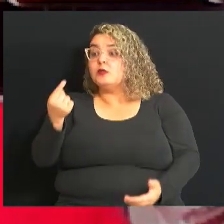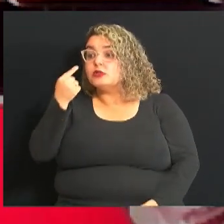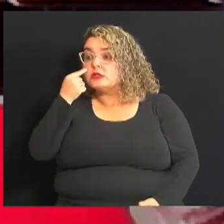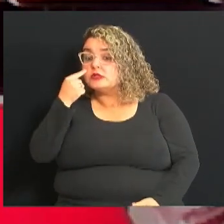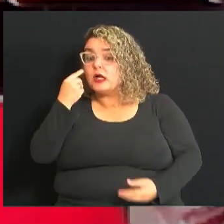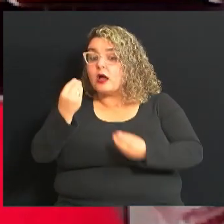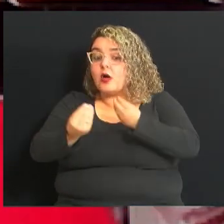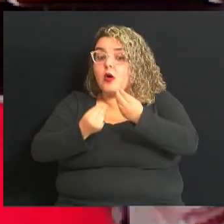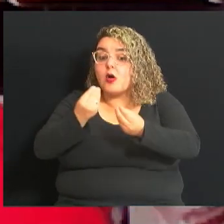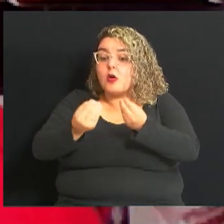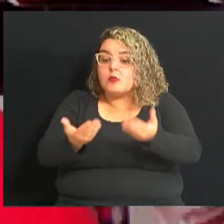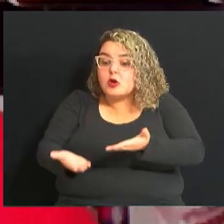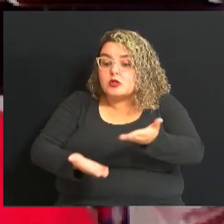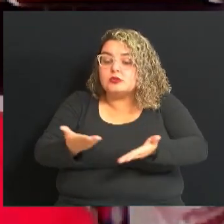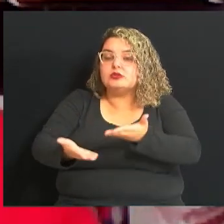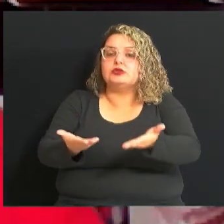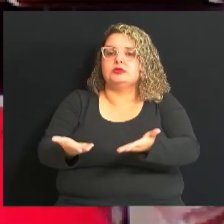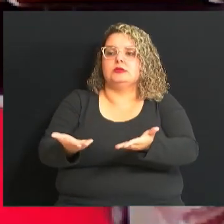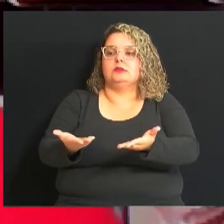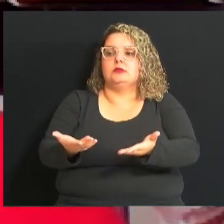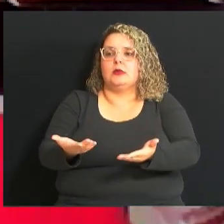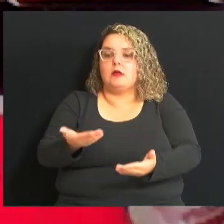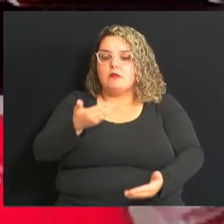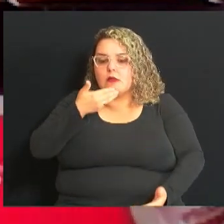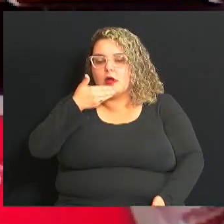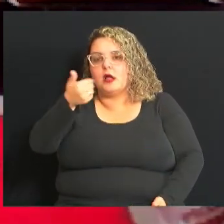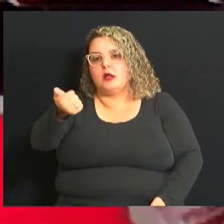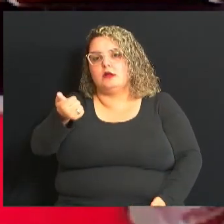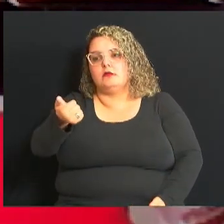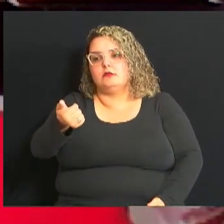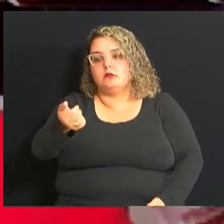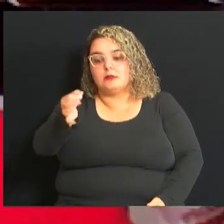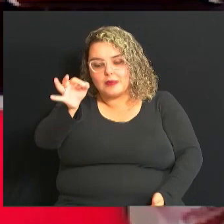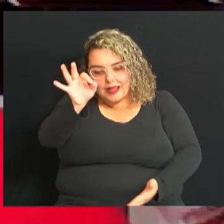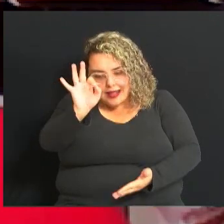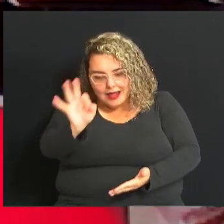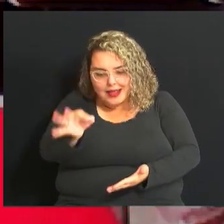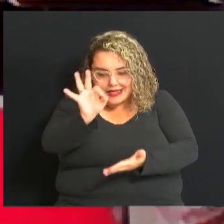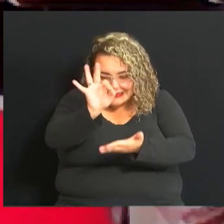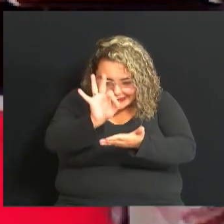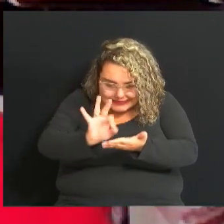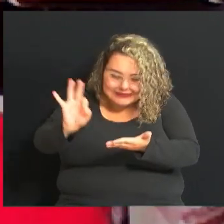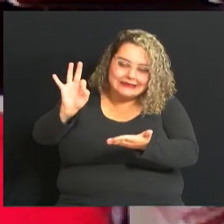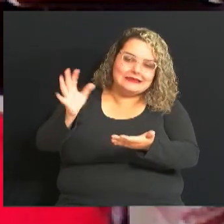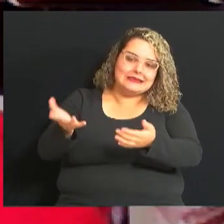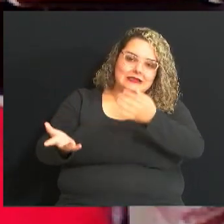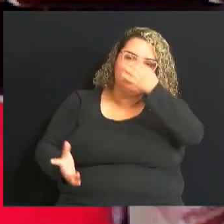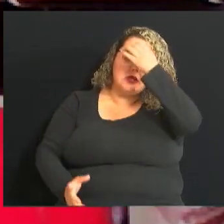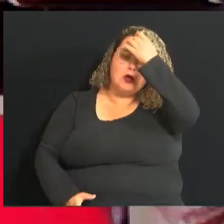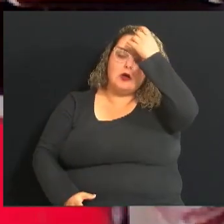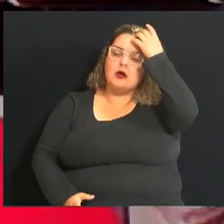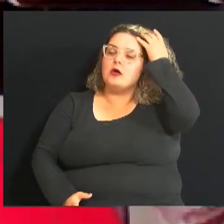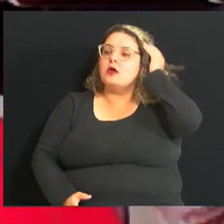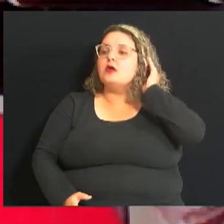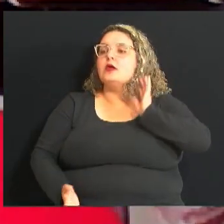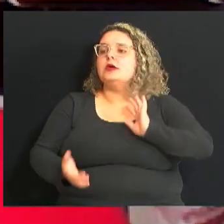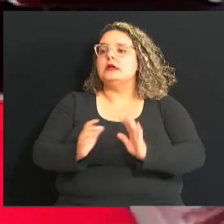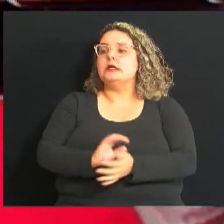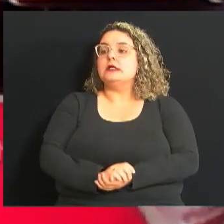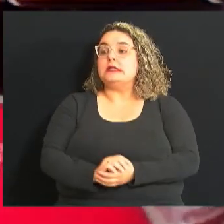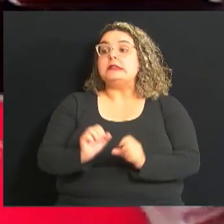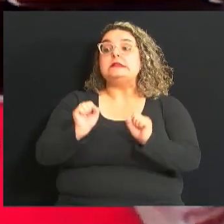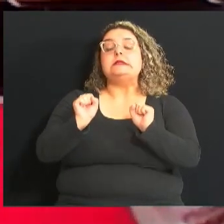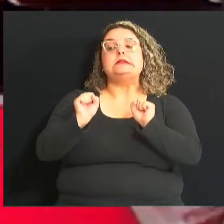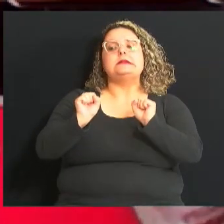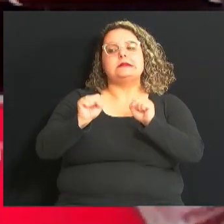podemos lidar para superar, para consertar, né? E sim,